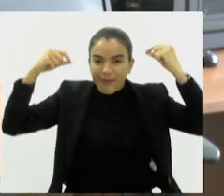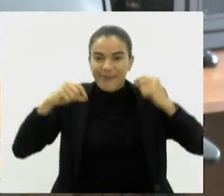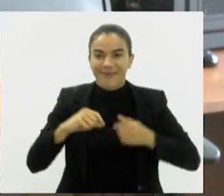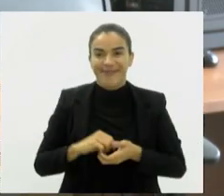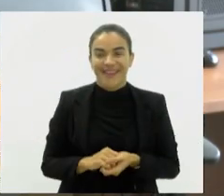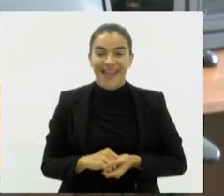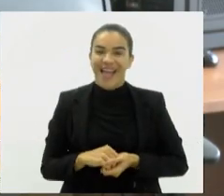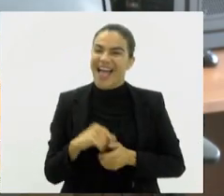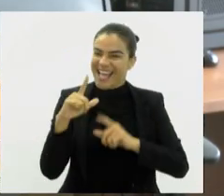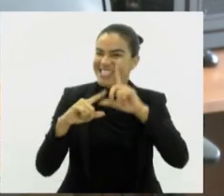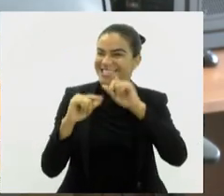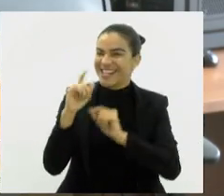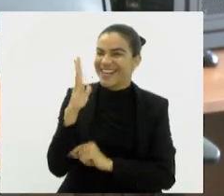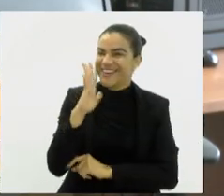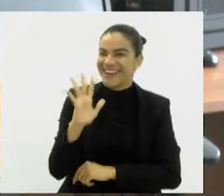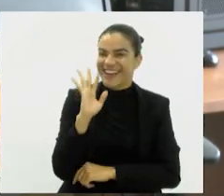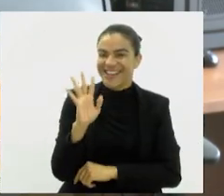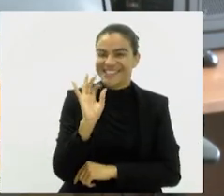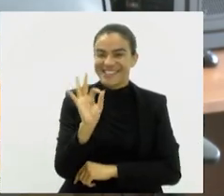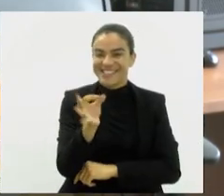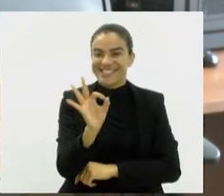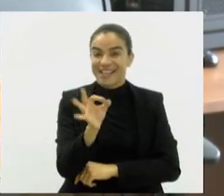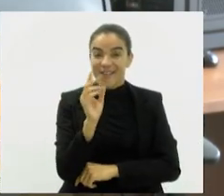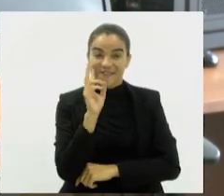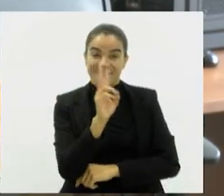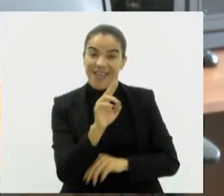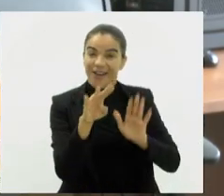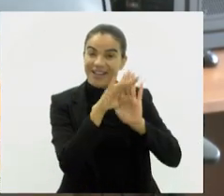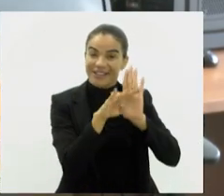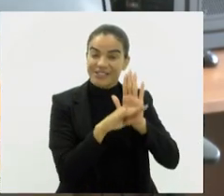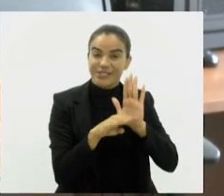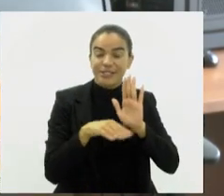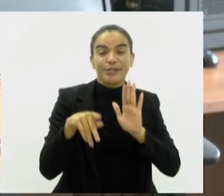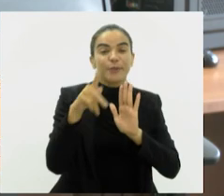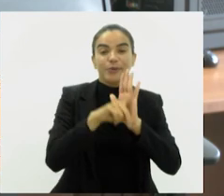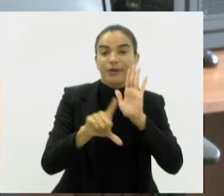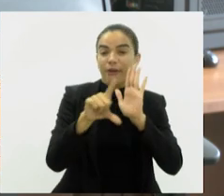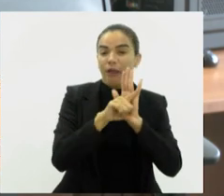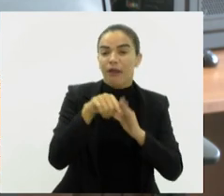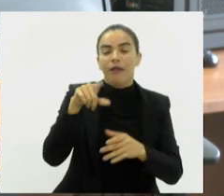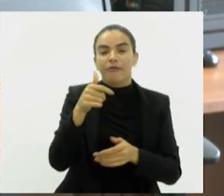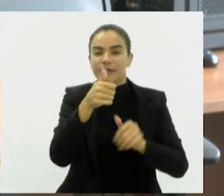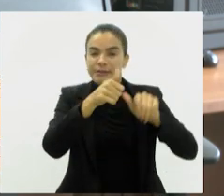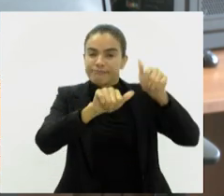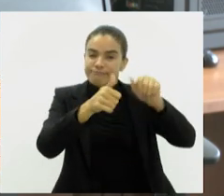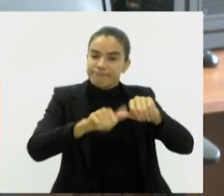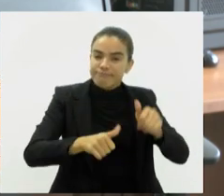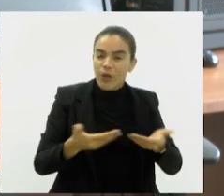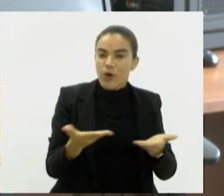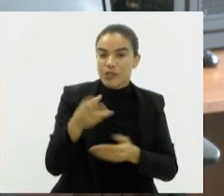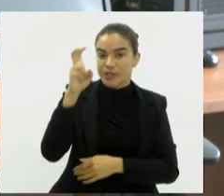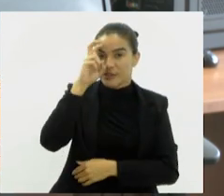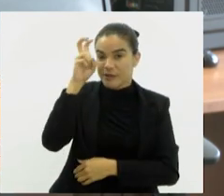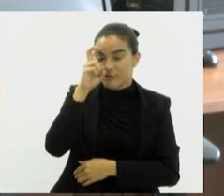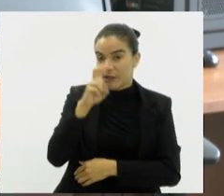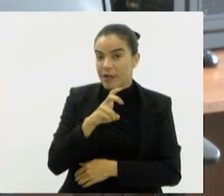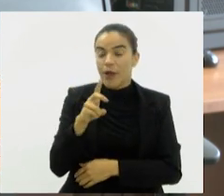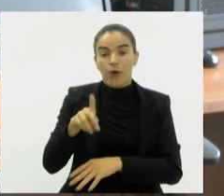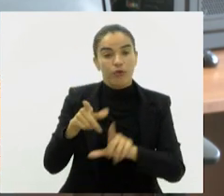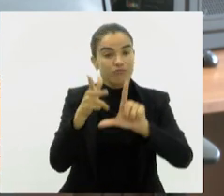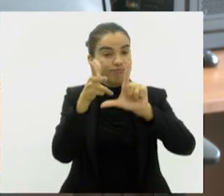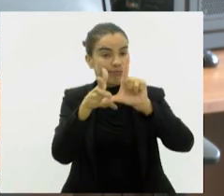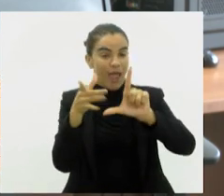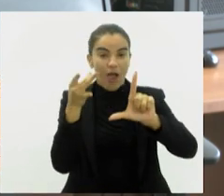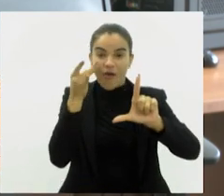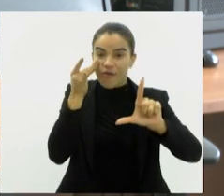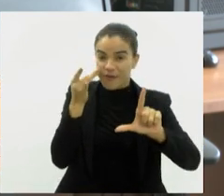A estrela é uma graça, né? Veja agora na agenda do plenário os projetos que serão analisados nesta quinta-feira com transmissão ao vivo da